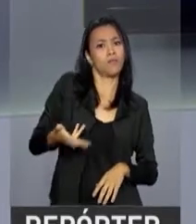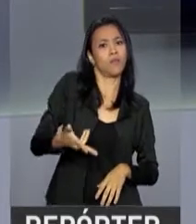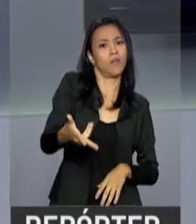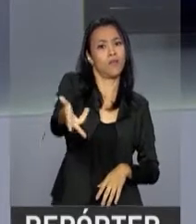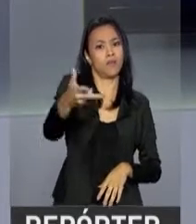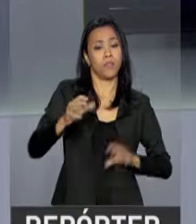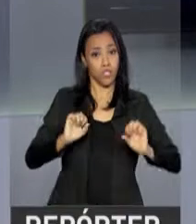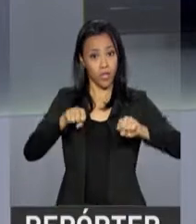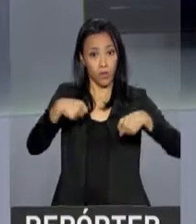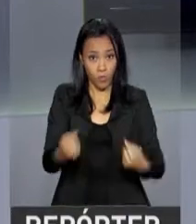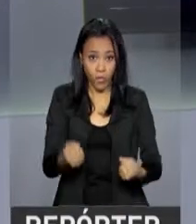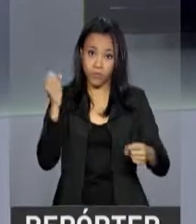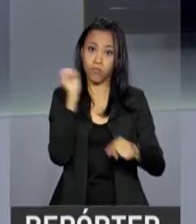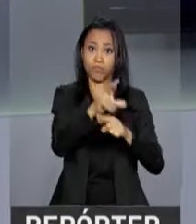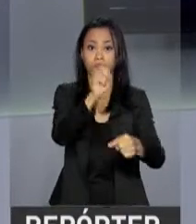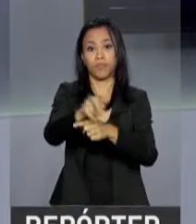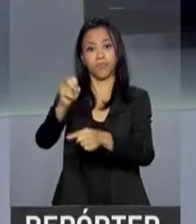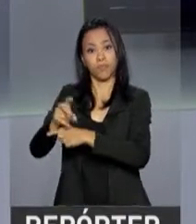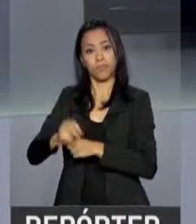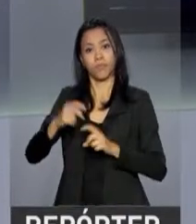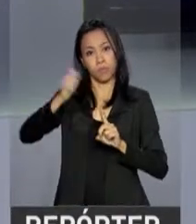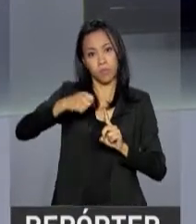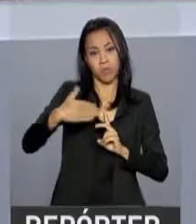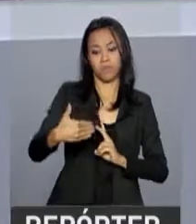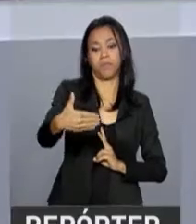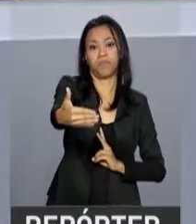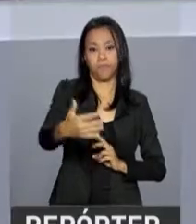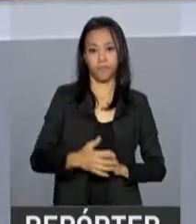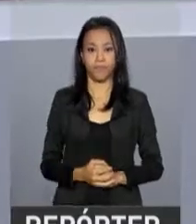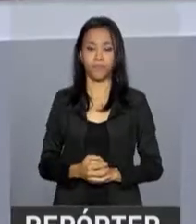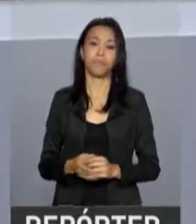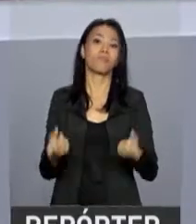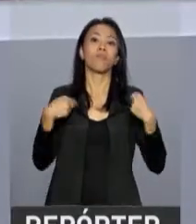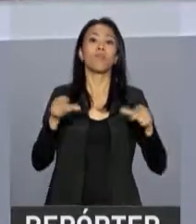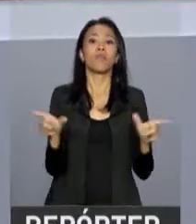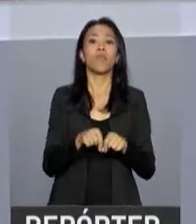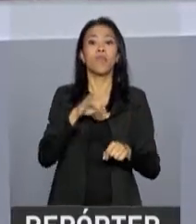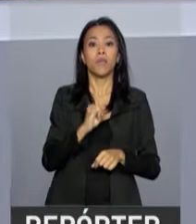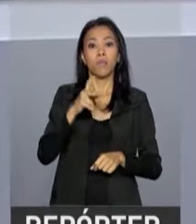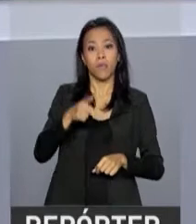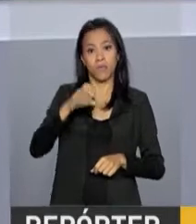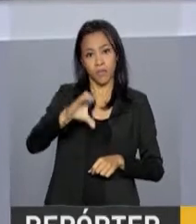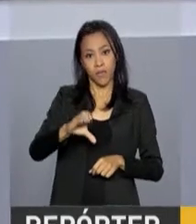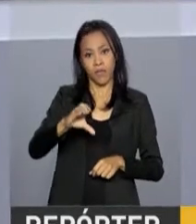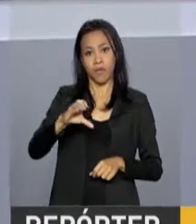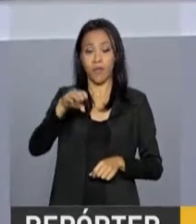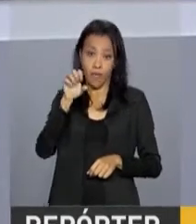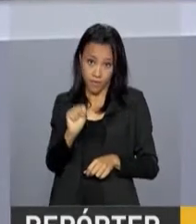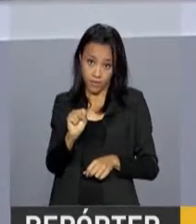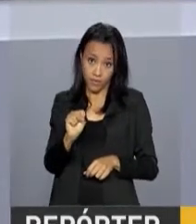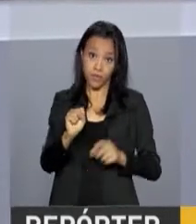ritmo de recuperação do mercado de trabalho nos próximos meses eo índice de preços ao consumidor semanal ipc s